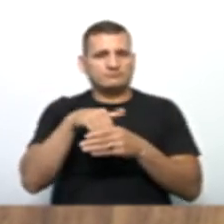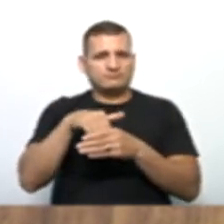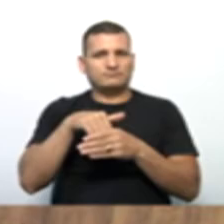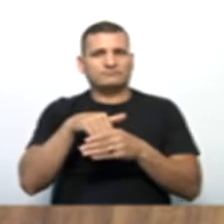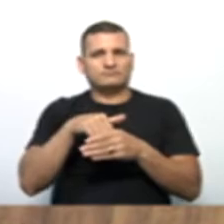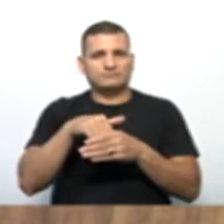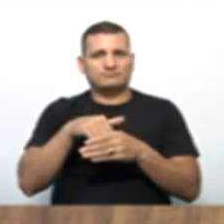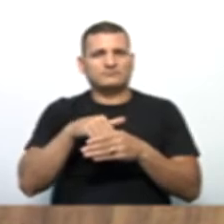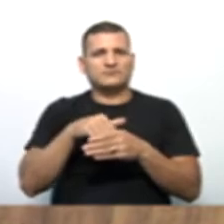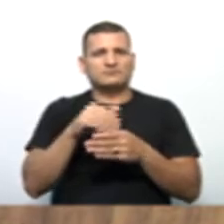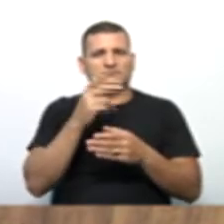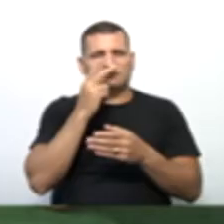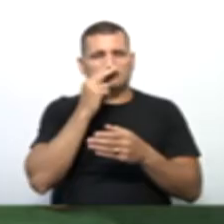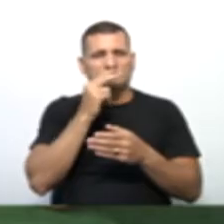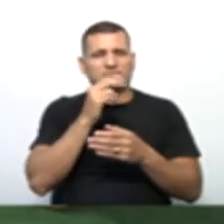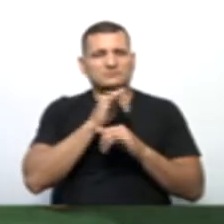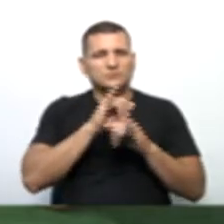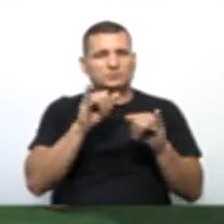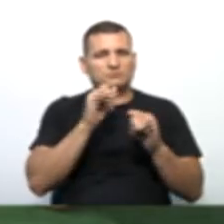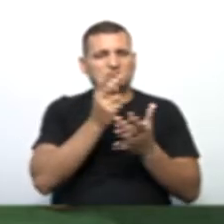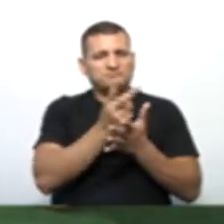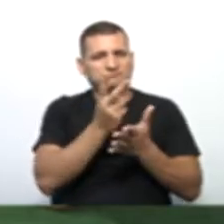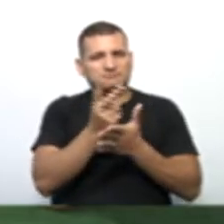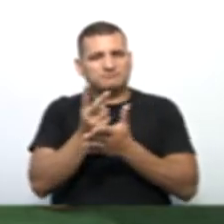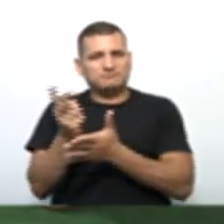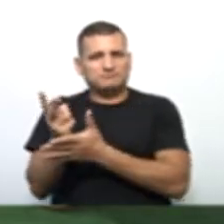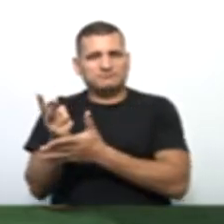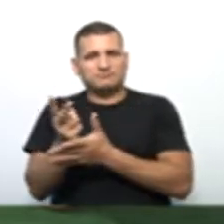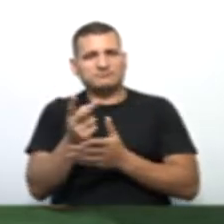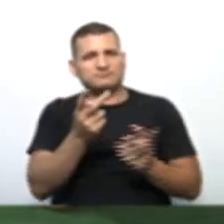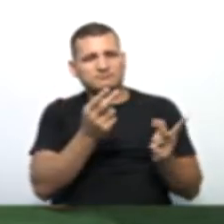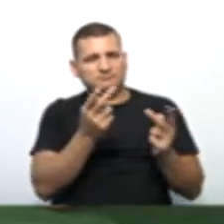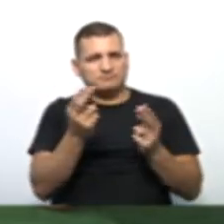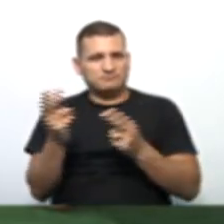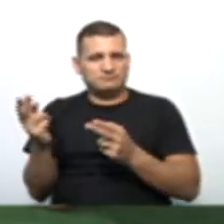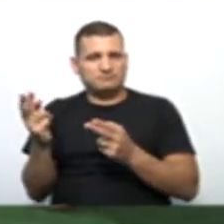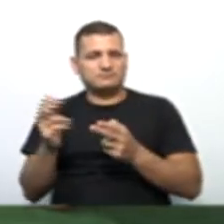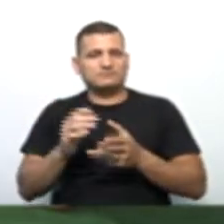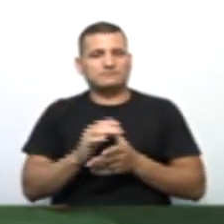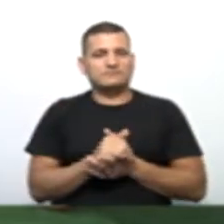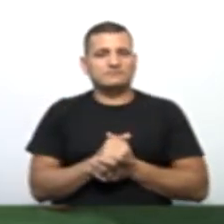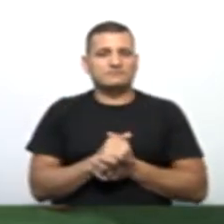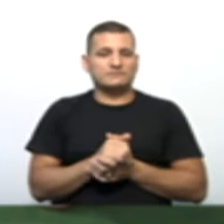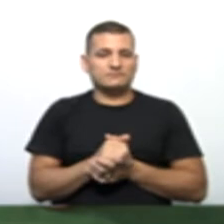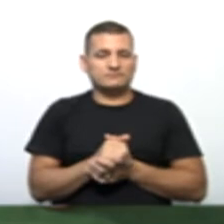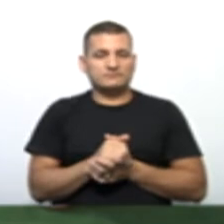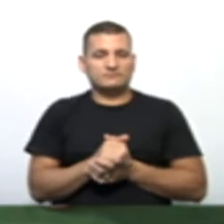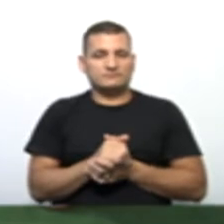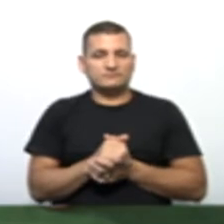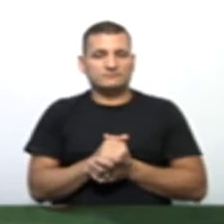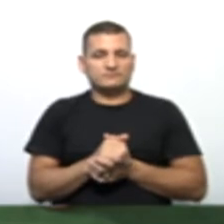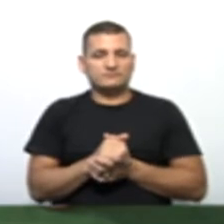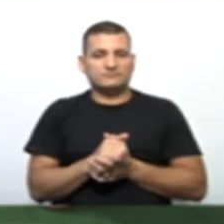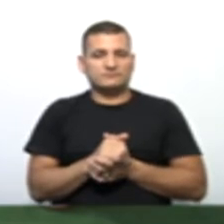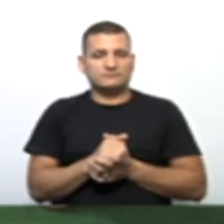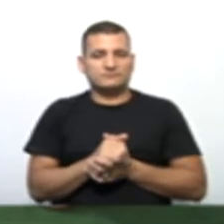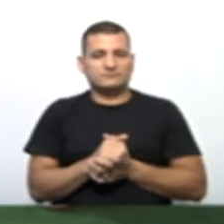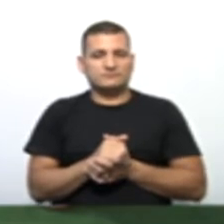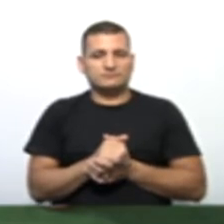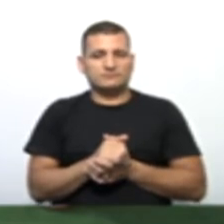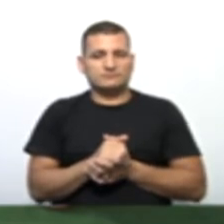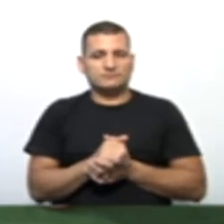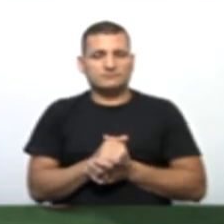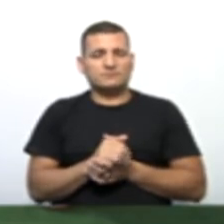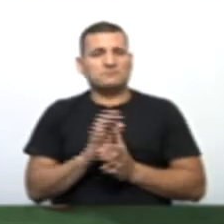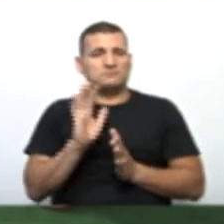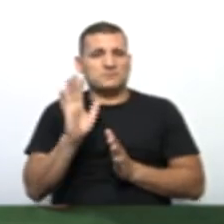também repetidas aplicados né mas se a e depois